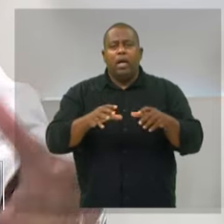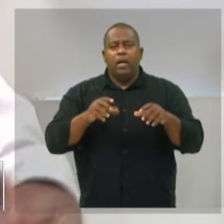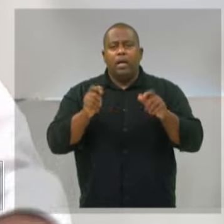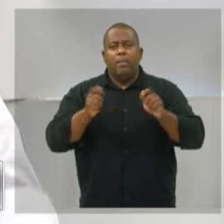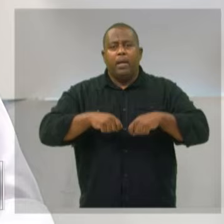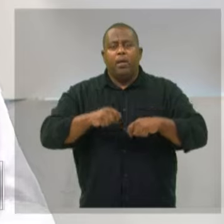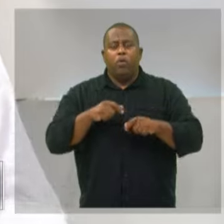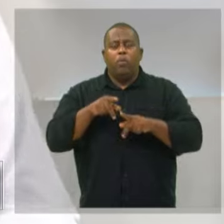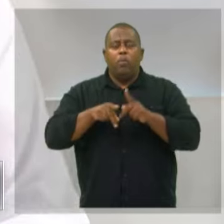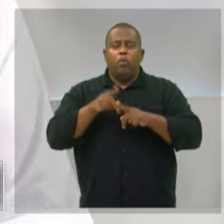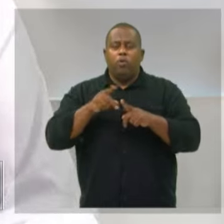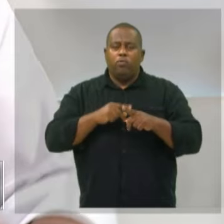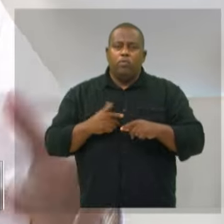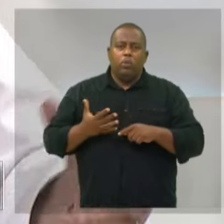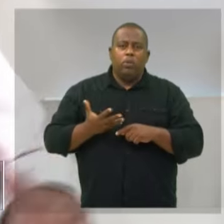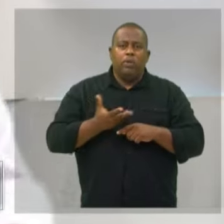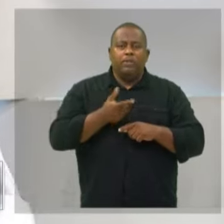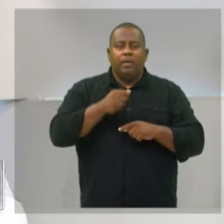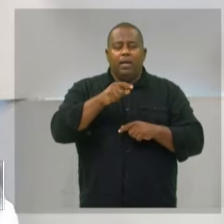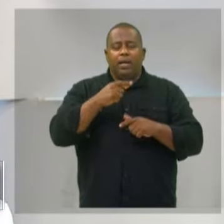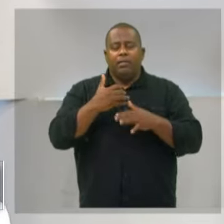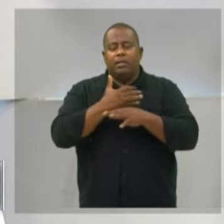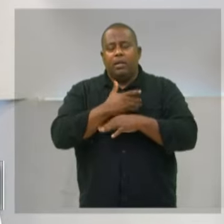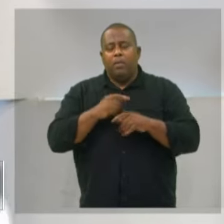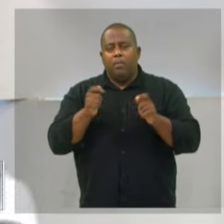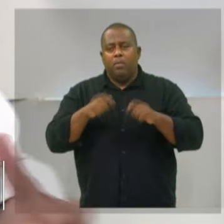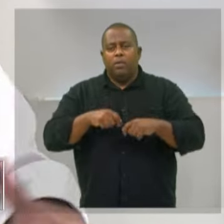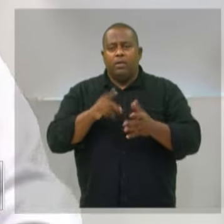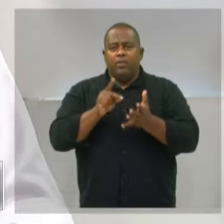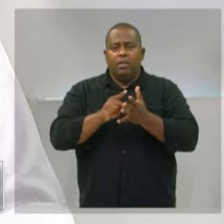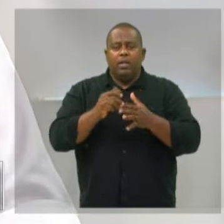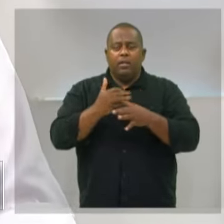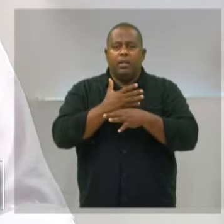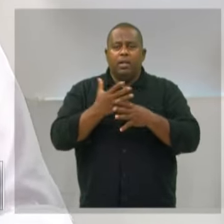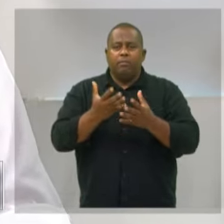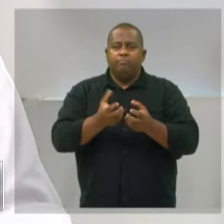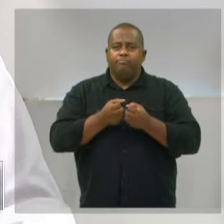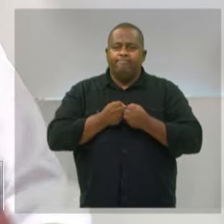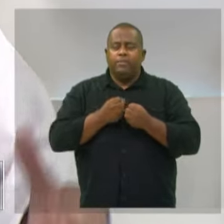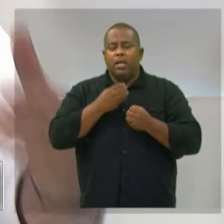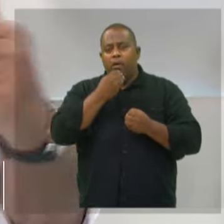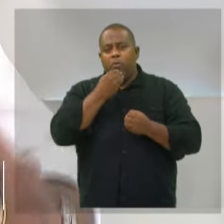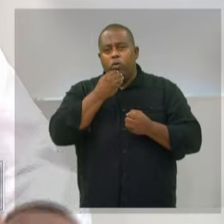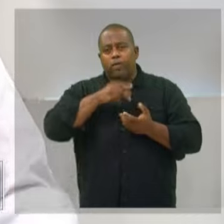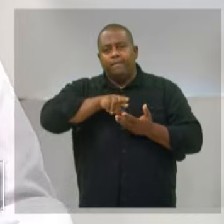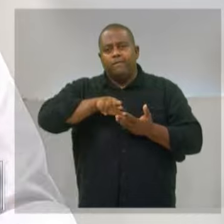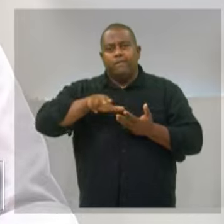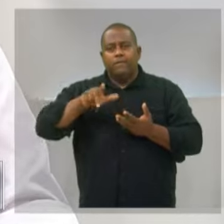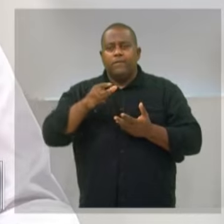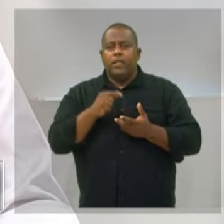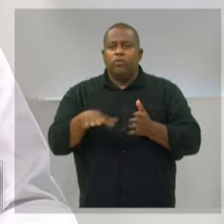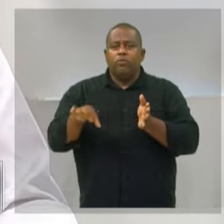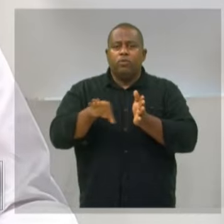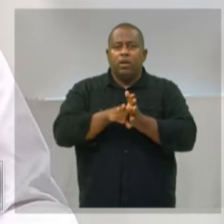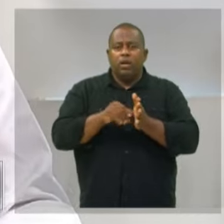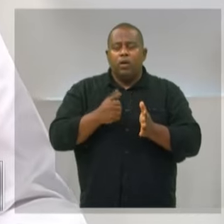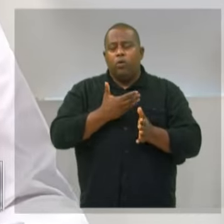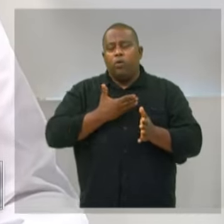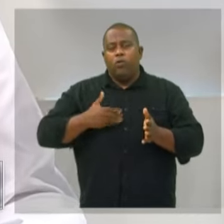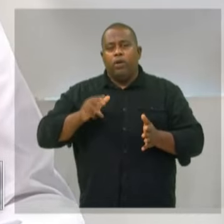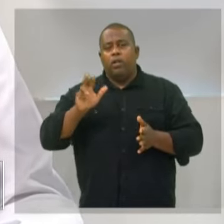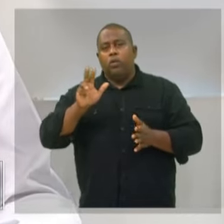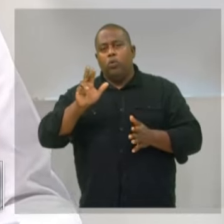qualificar a nossa cidade para que realmente a cidade absorva as oportunidades que estão chegando através do governo